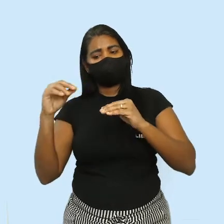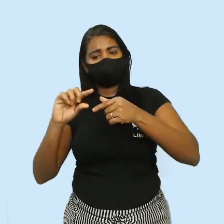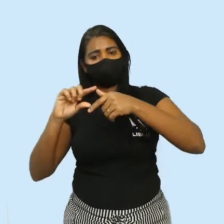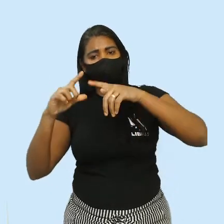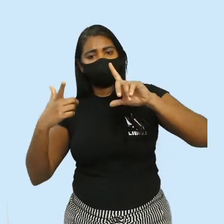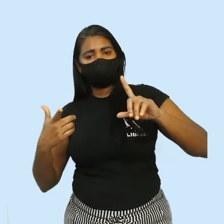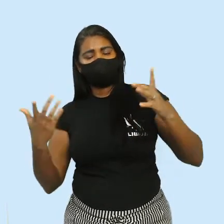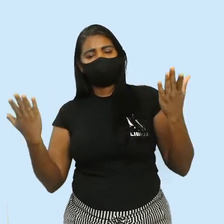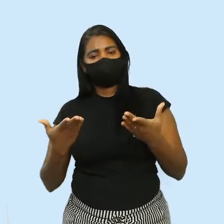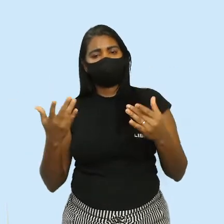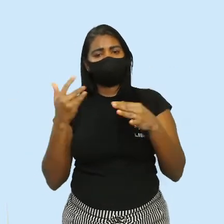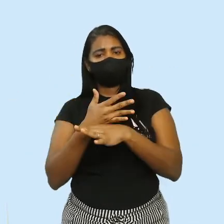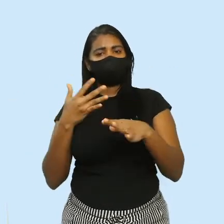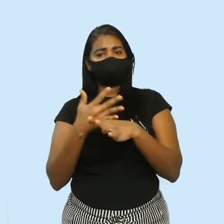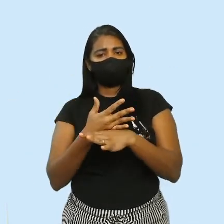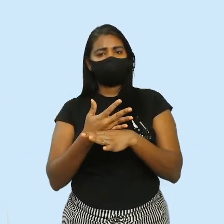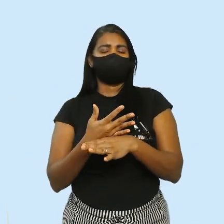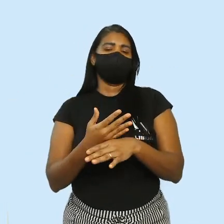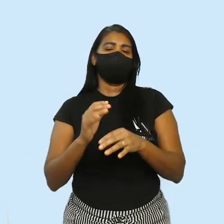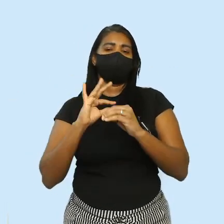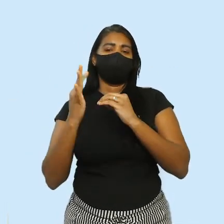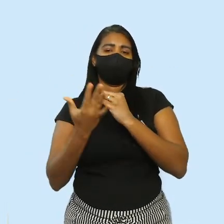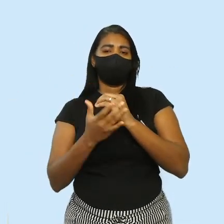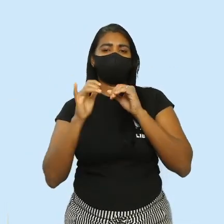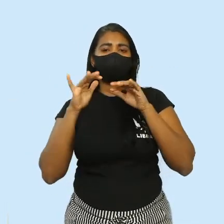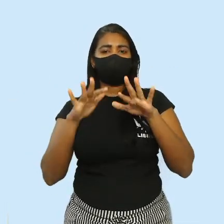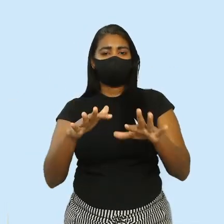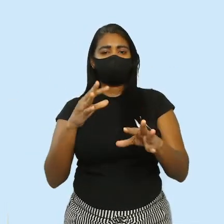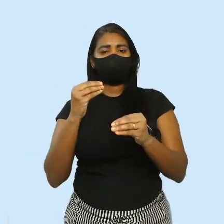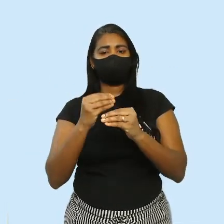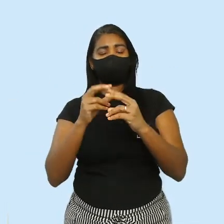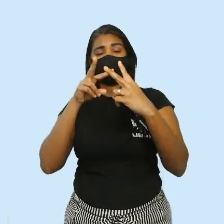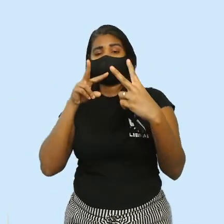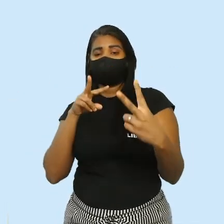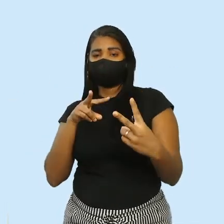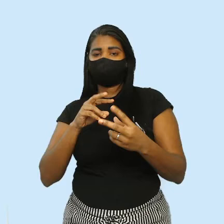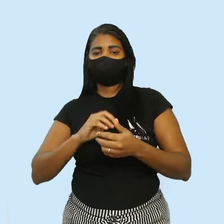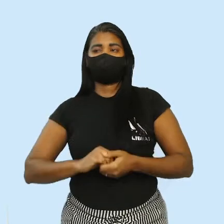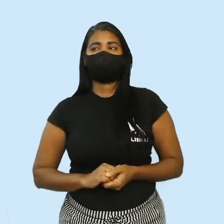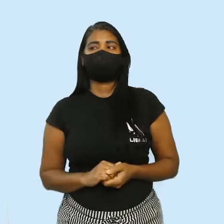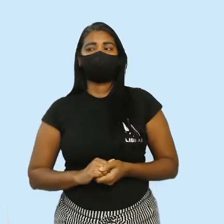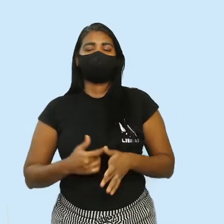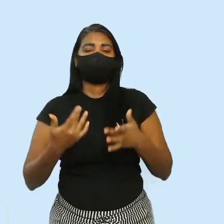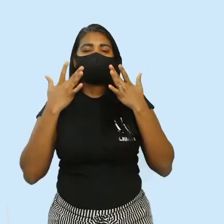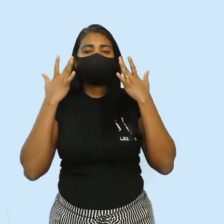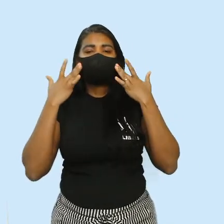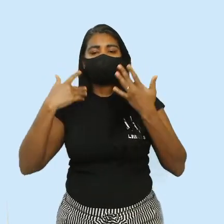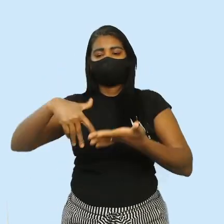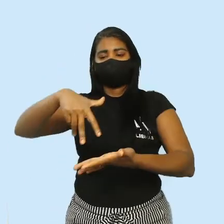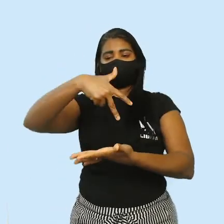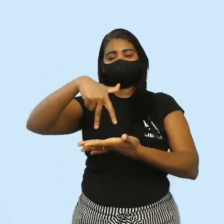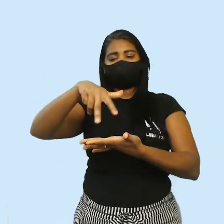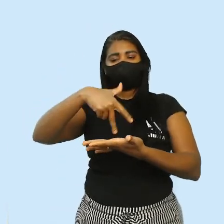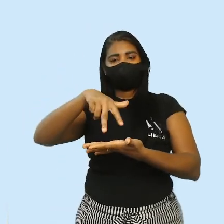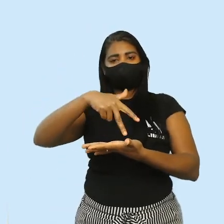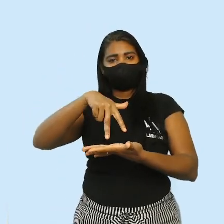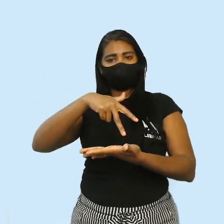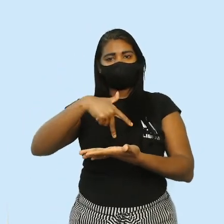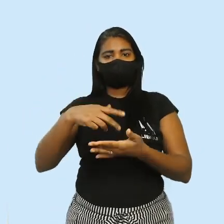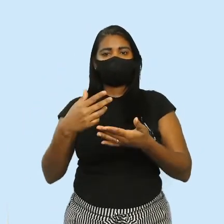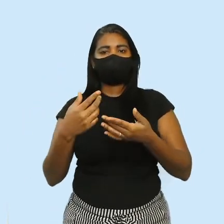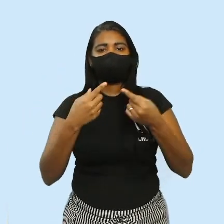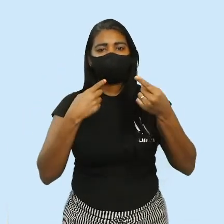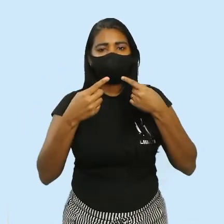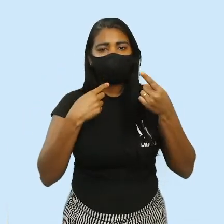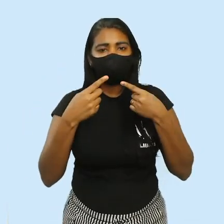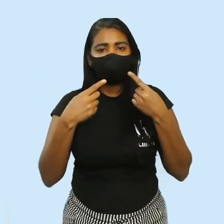Recife. E dentro dessa pandemia foi todo online. Teve espetáculos de dança, teve